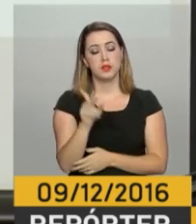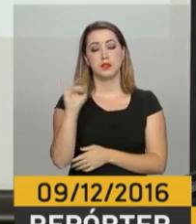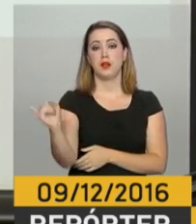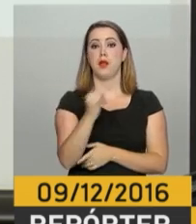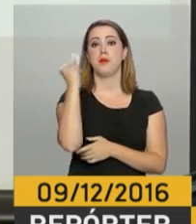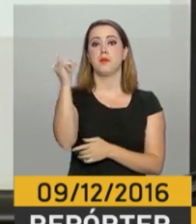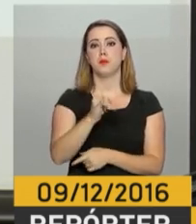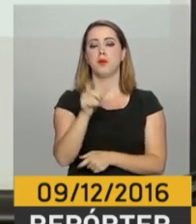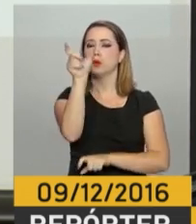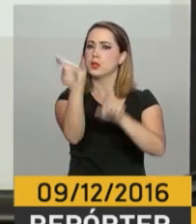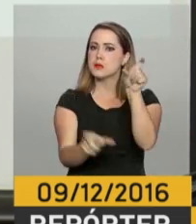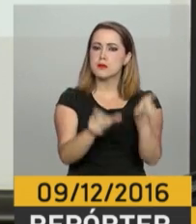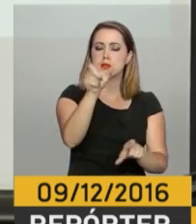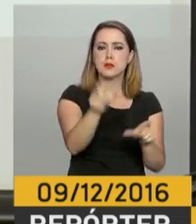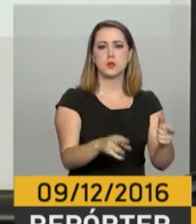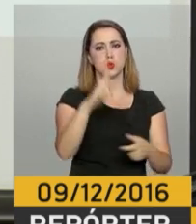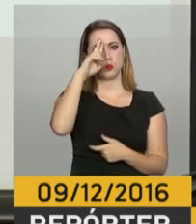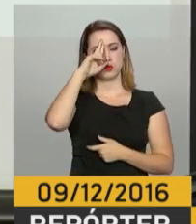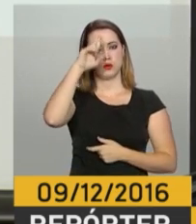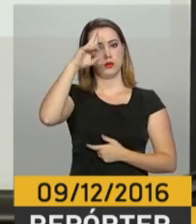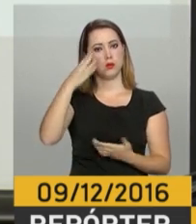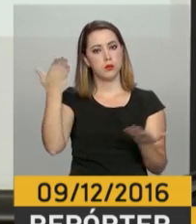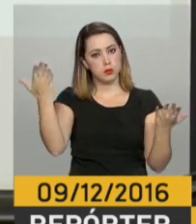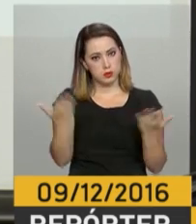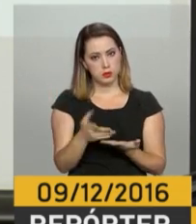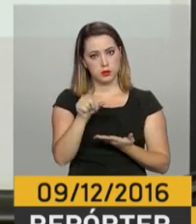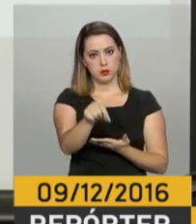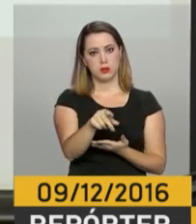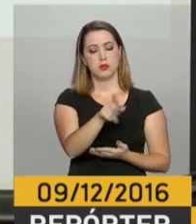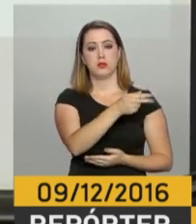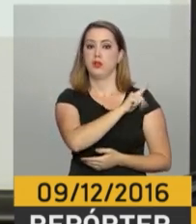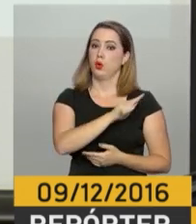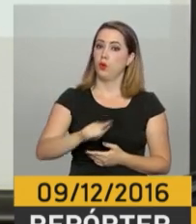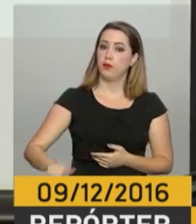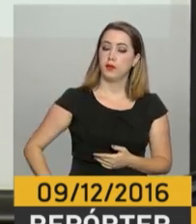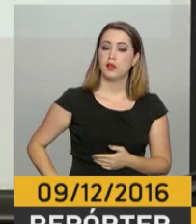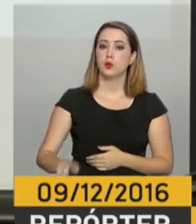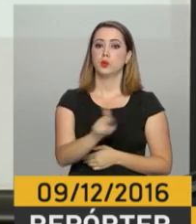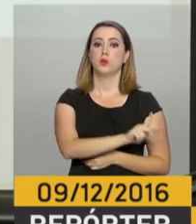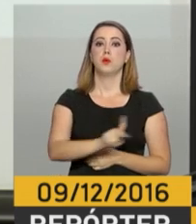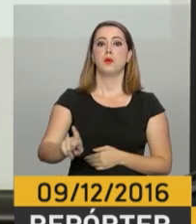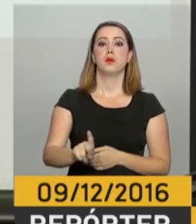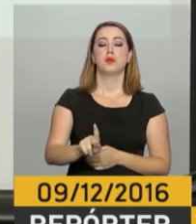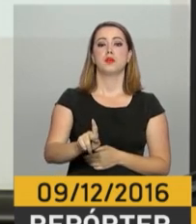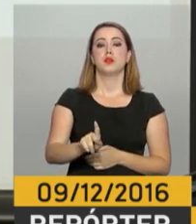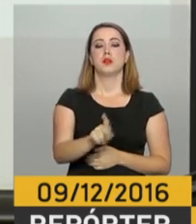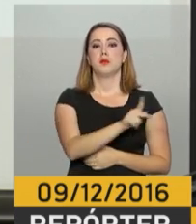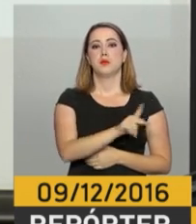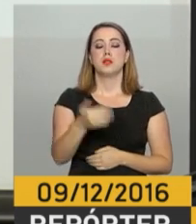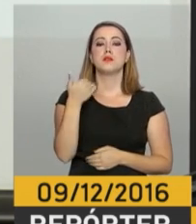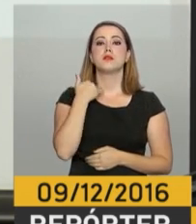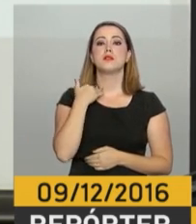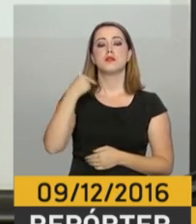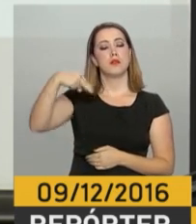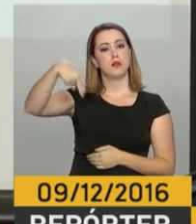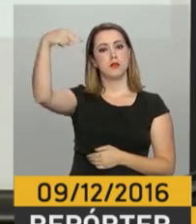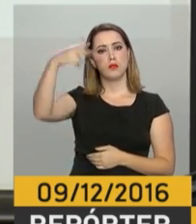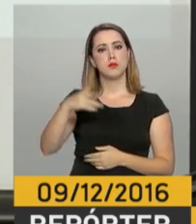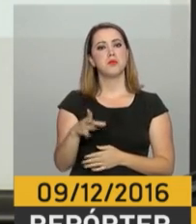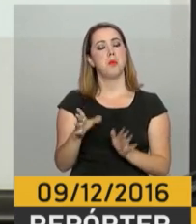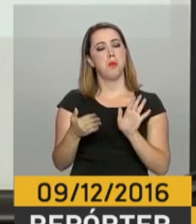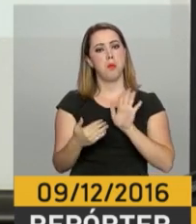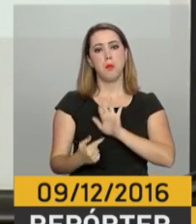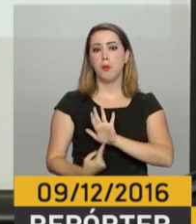se acham, governador e presidente do Banco do Nordeste, revela a importância desta